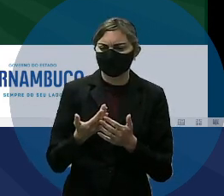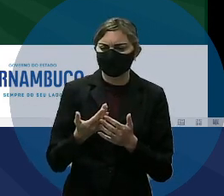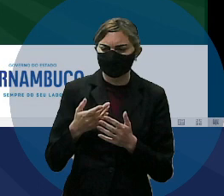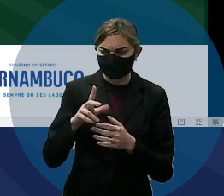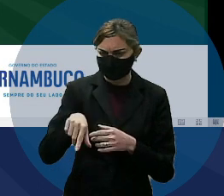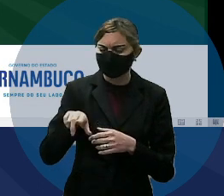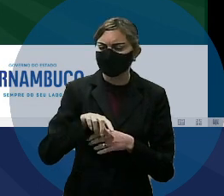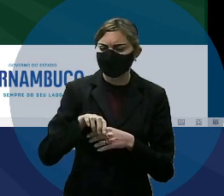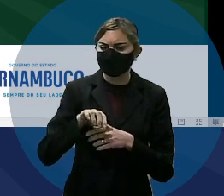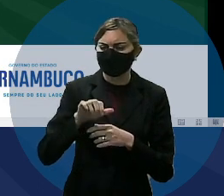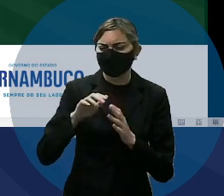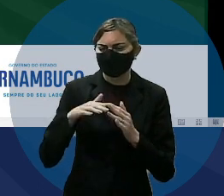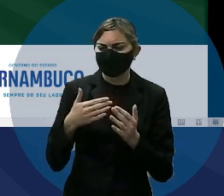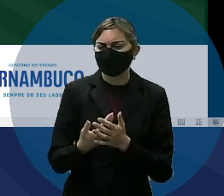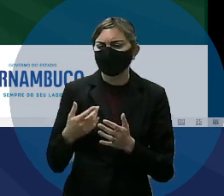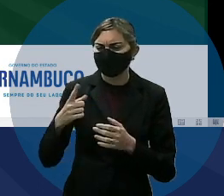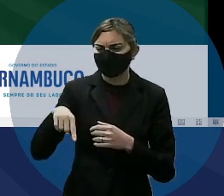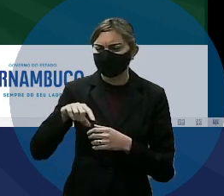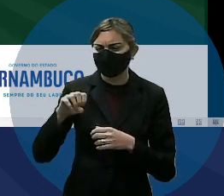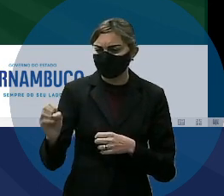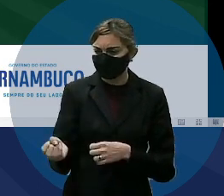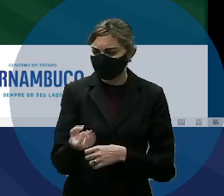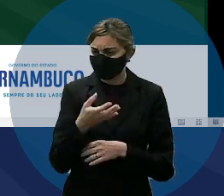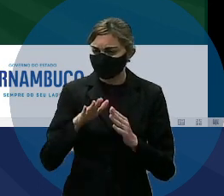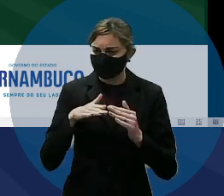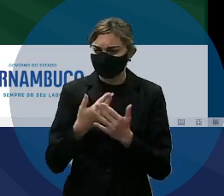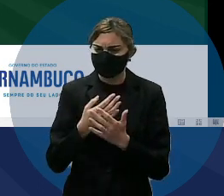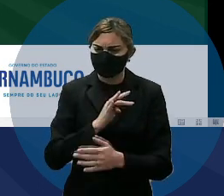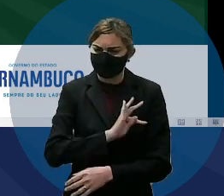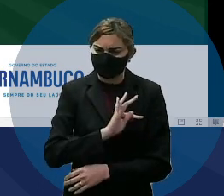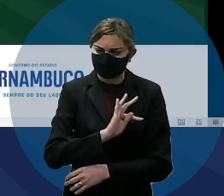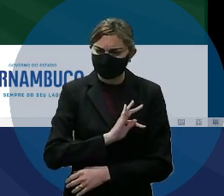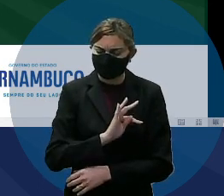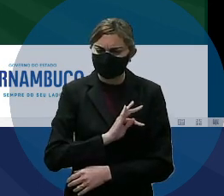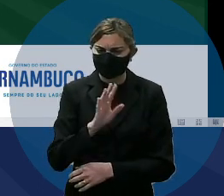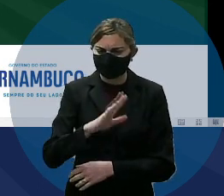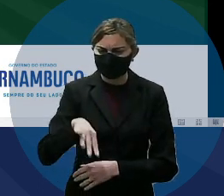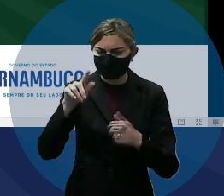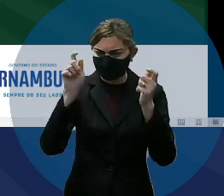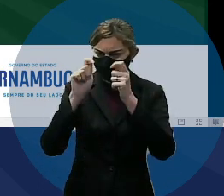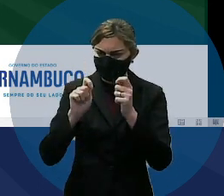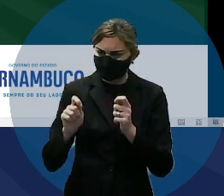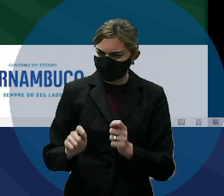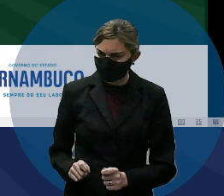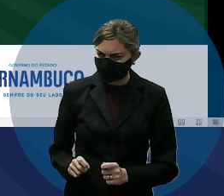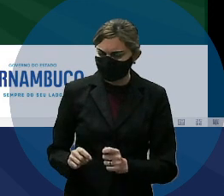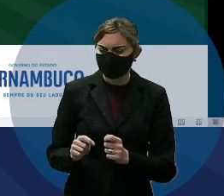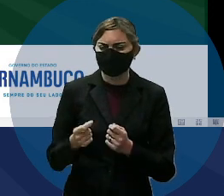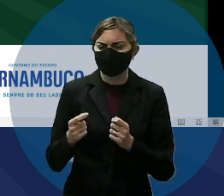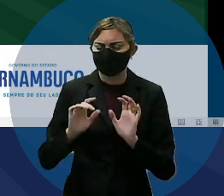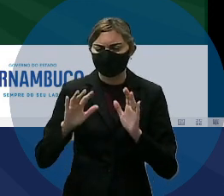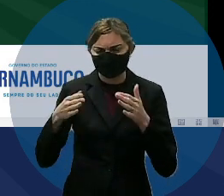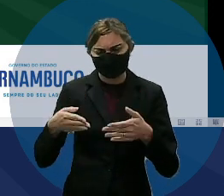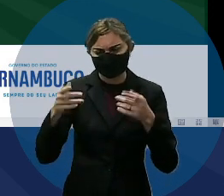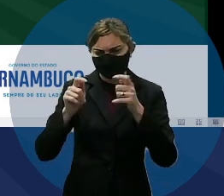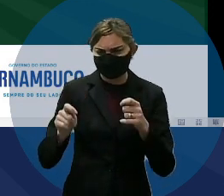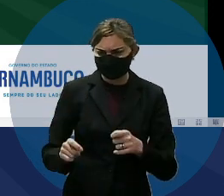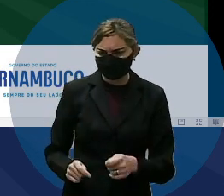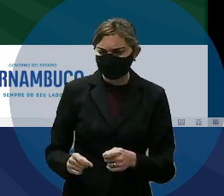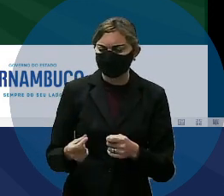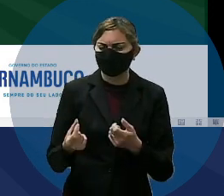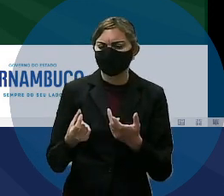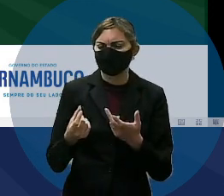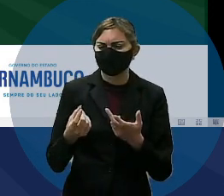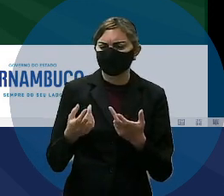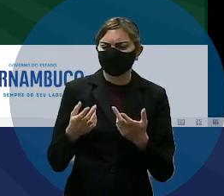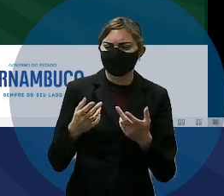Freire, né, a nova escola técnica no campo de artes, não é? No campo da